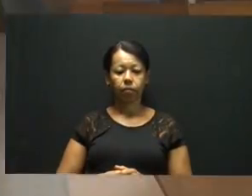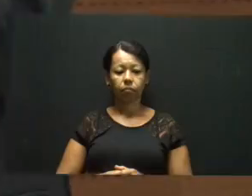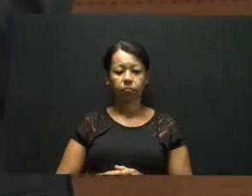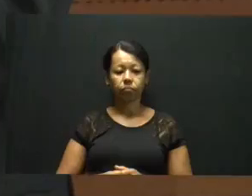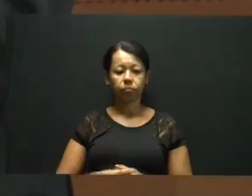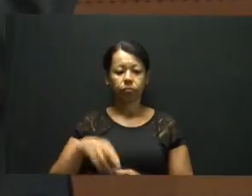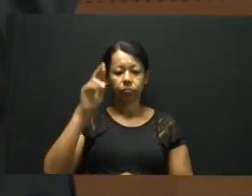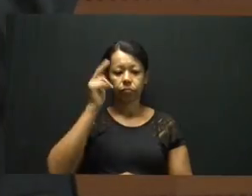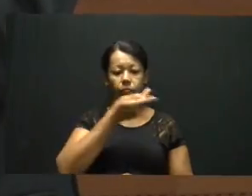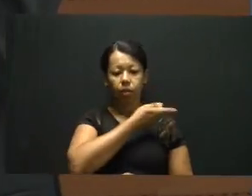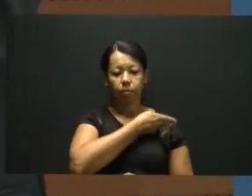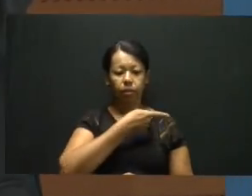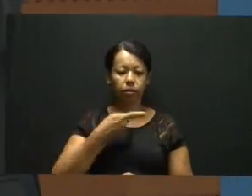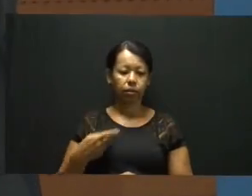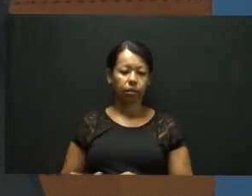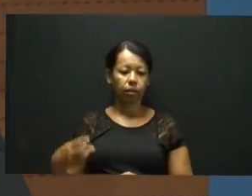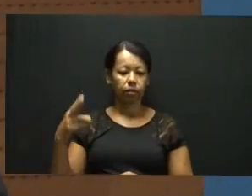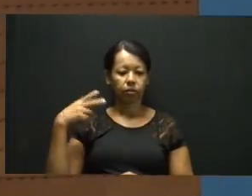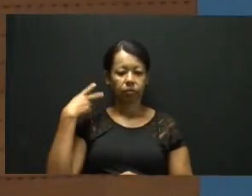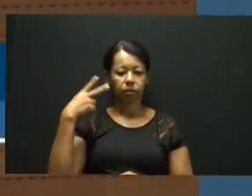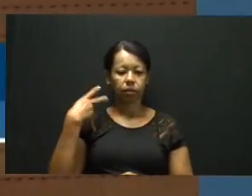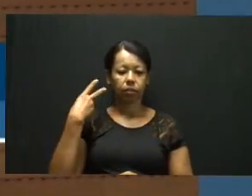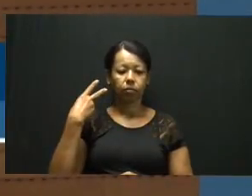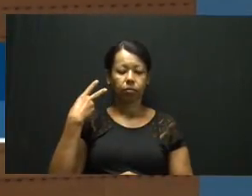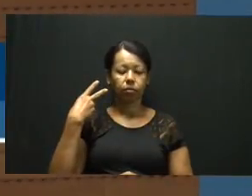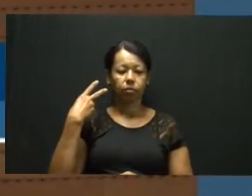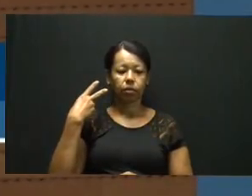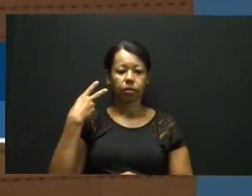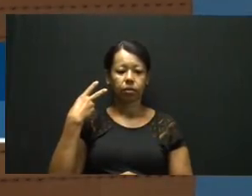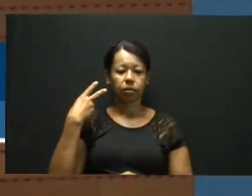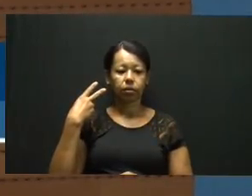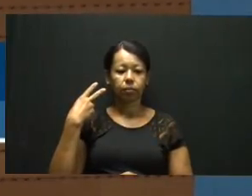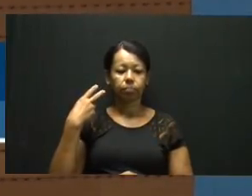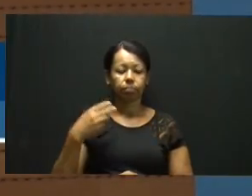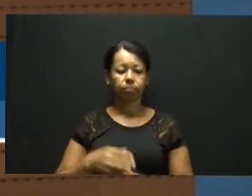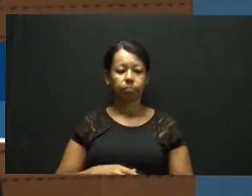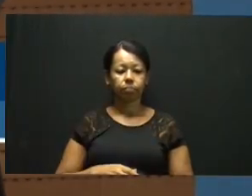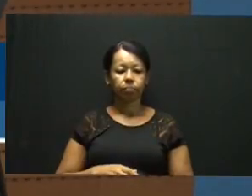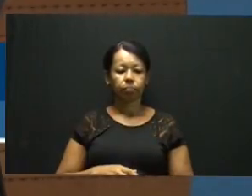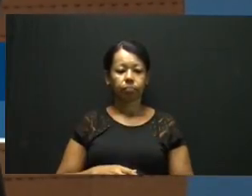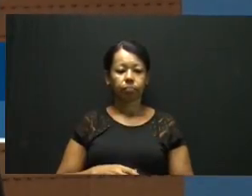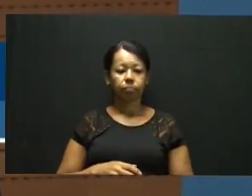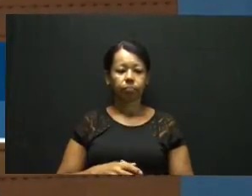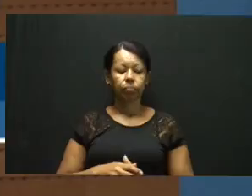Senhor presidente, nobres pares, nobres vereadoras, senhoras e senhores.